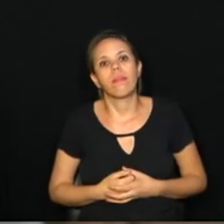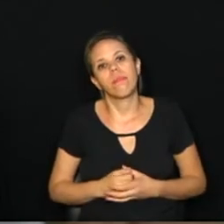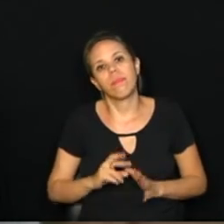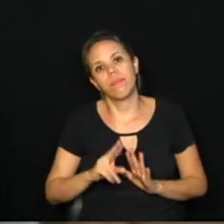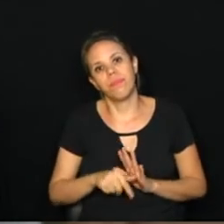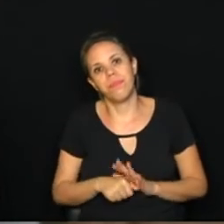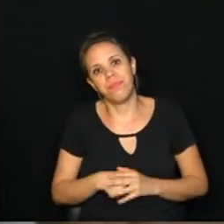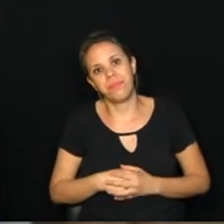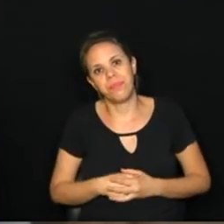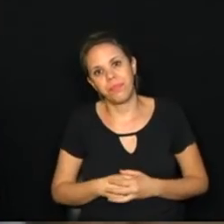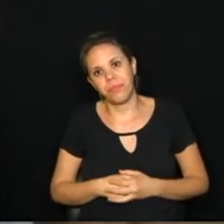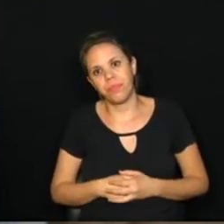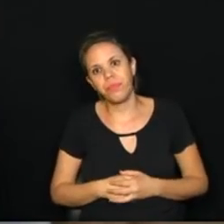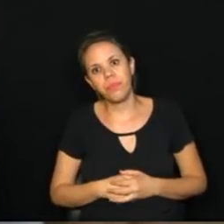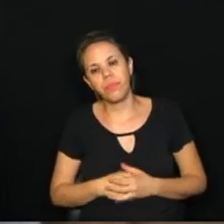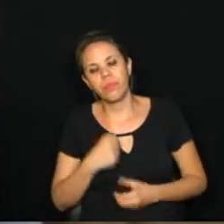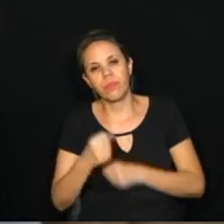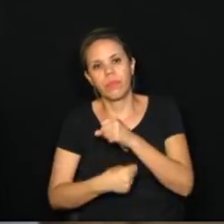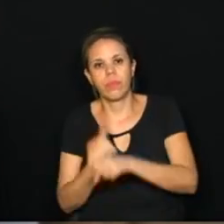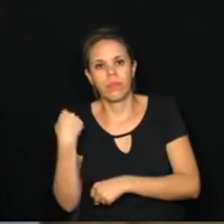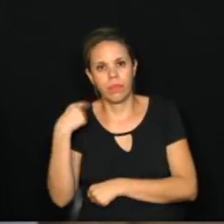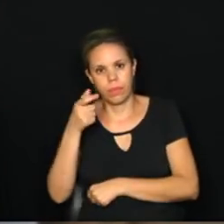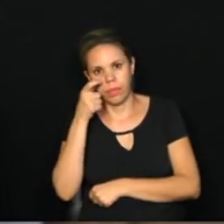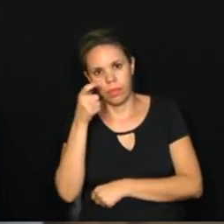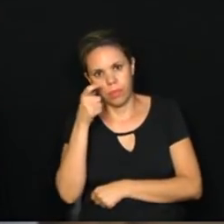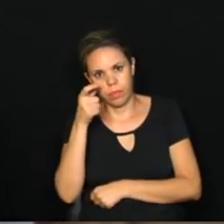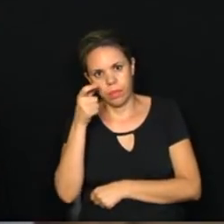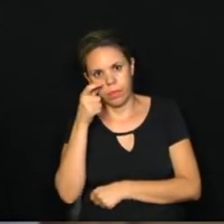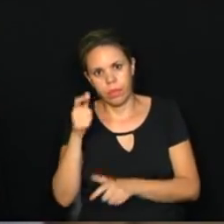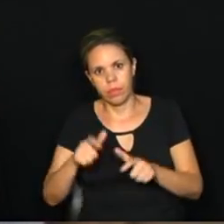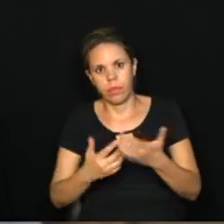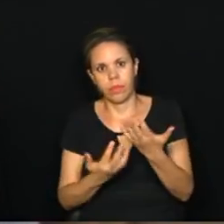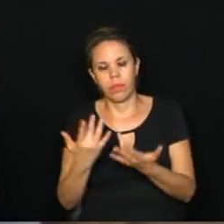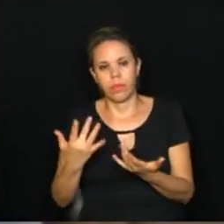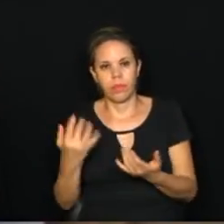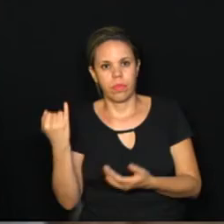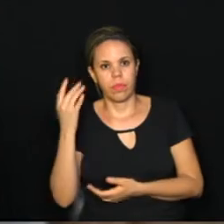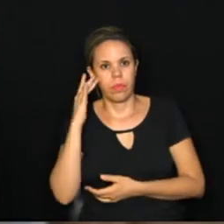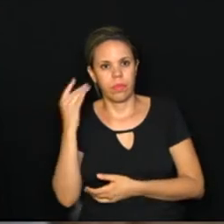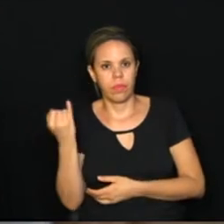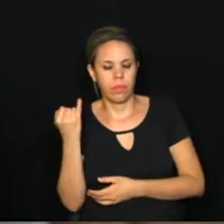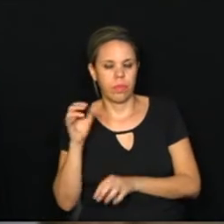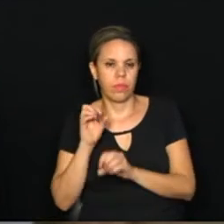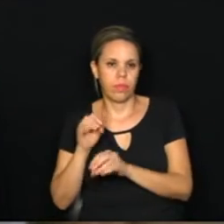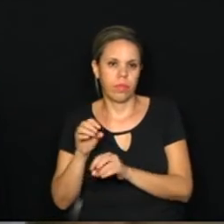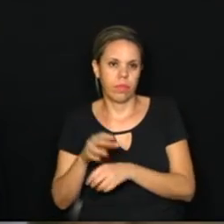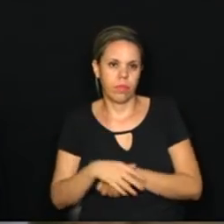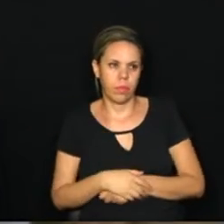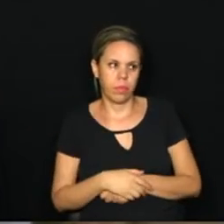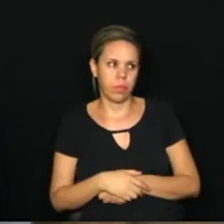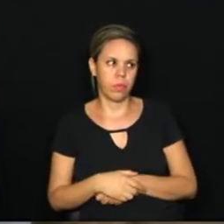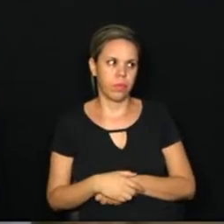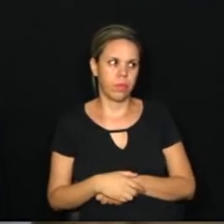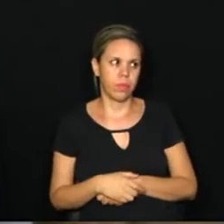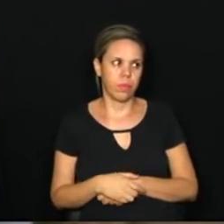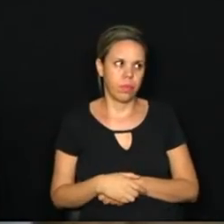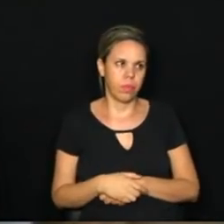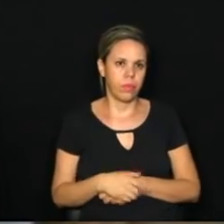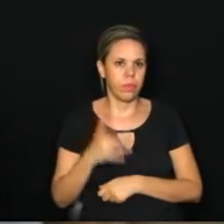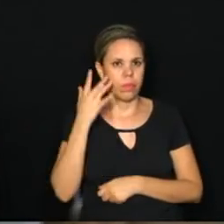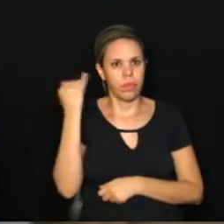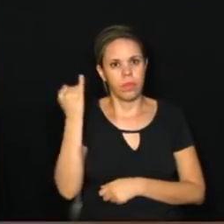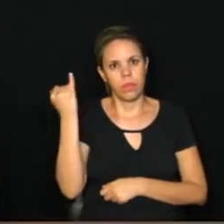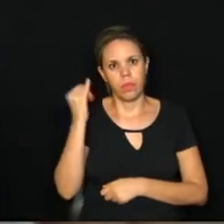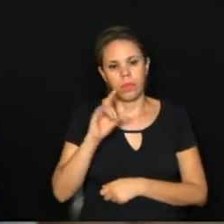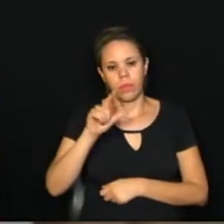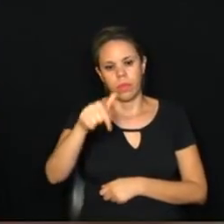vários... ano passado a gente viu vários focos de incêndio, acho importante essa campanha educativa e que acho que é importante